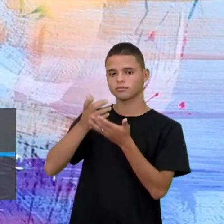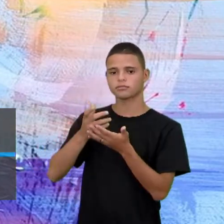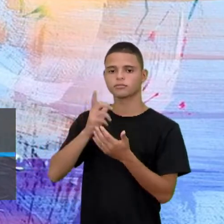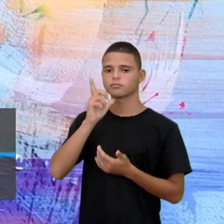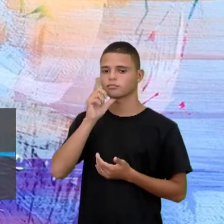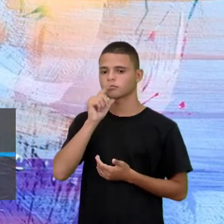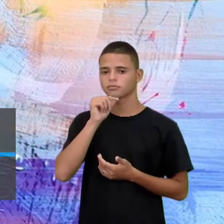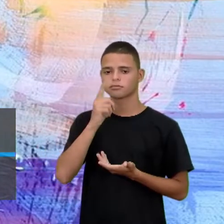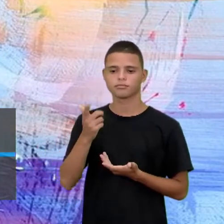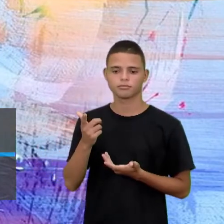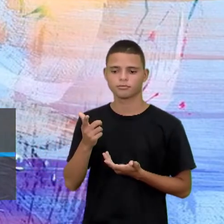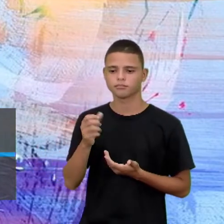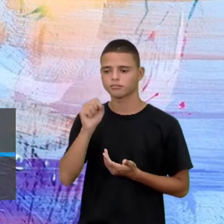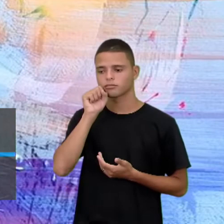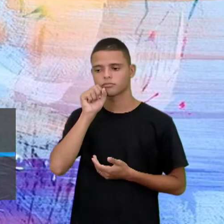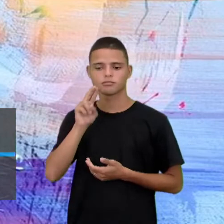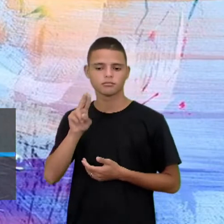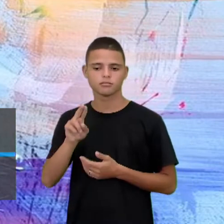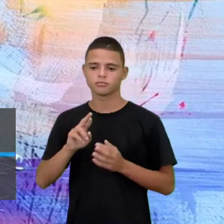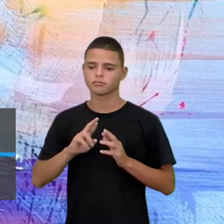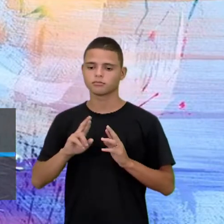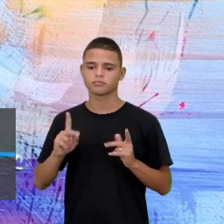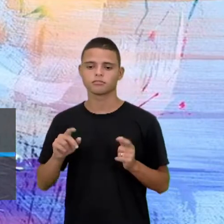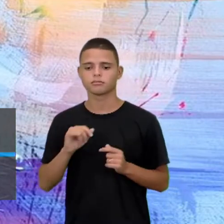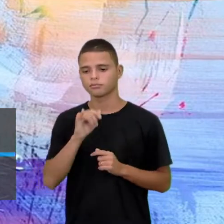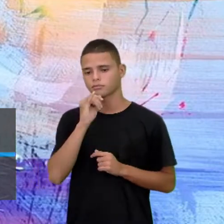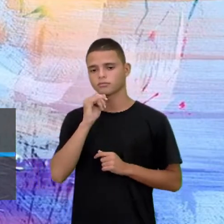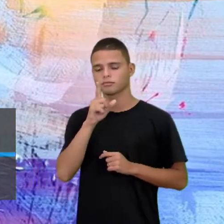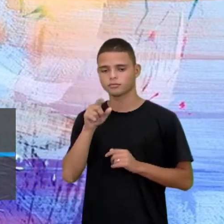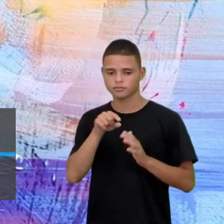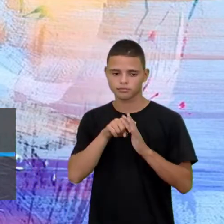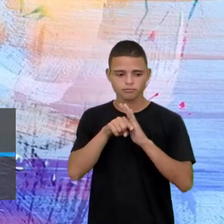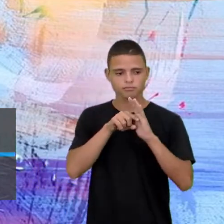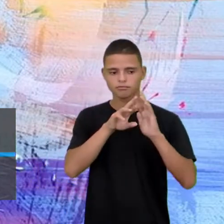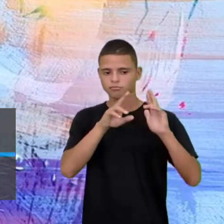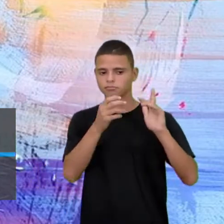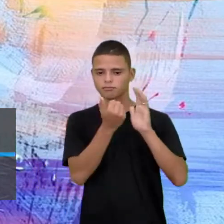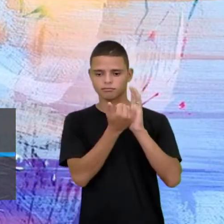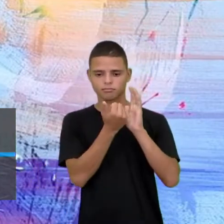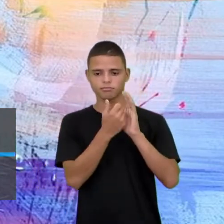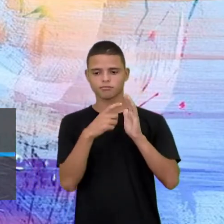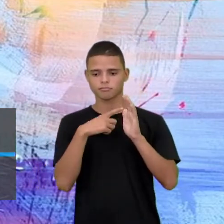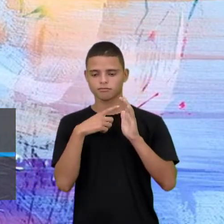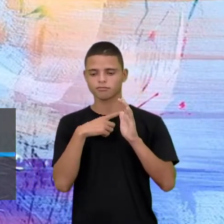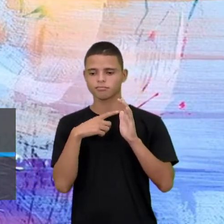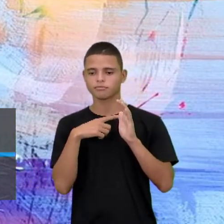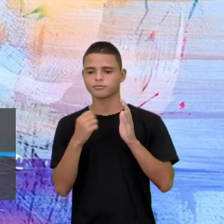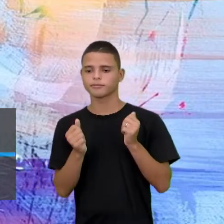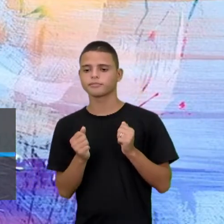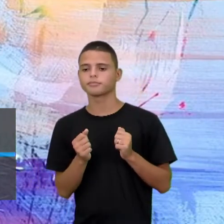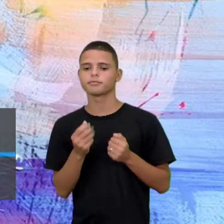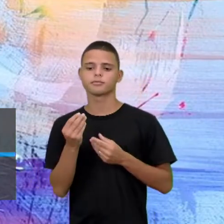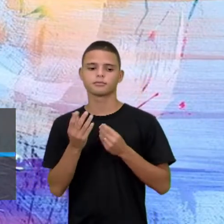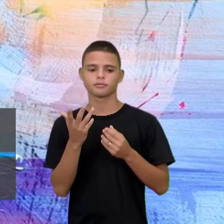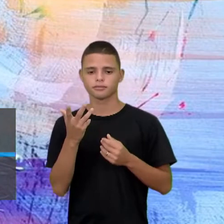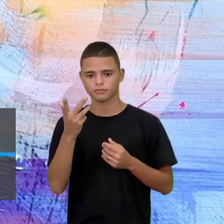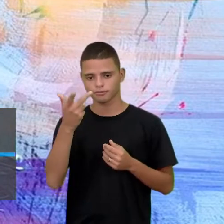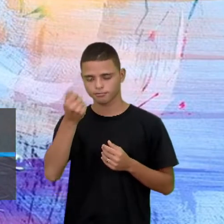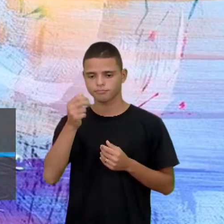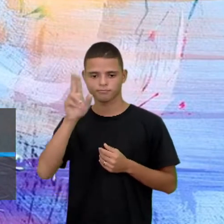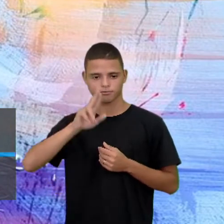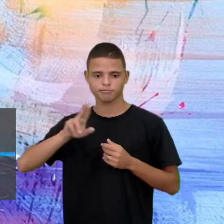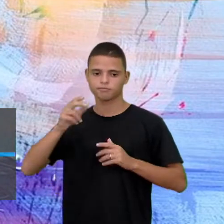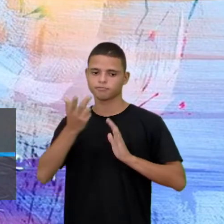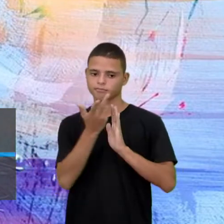uma água, um refrigerante, um suco. Se você buscar as diversas marcas que nós temos, a abordagem, né, construída através do